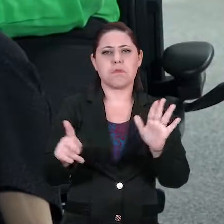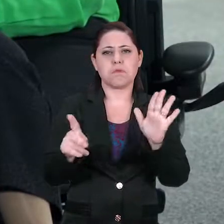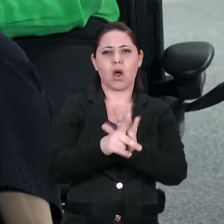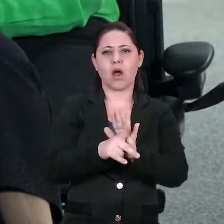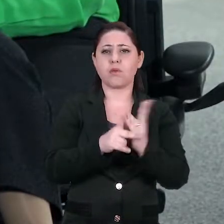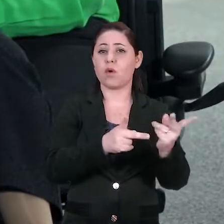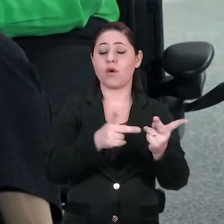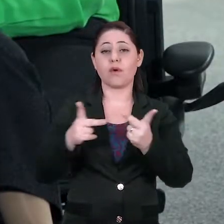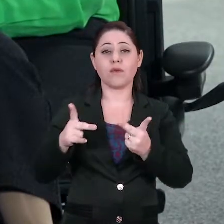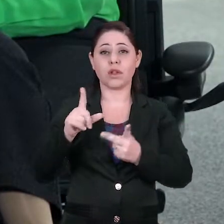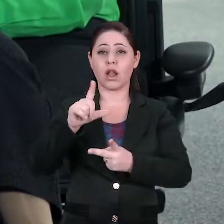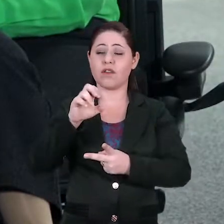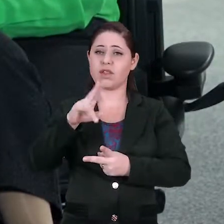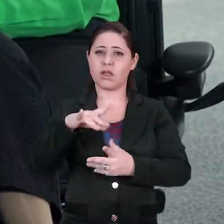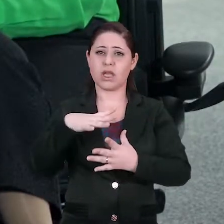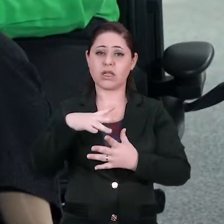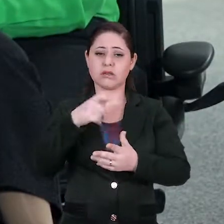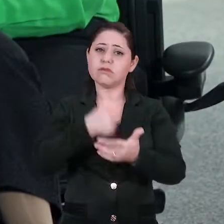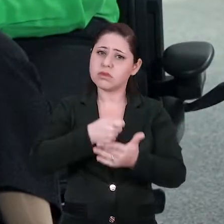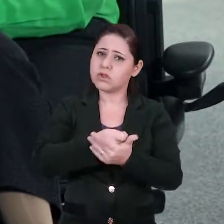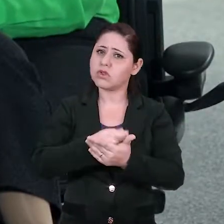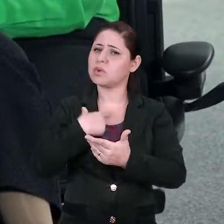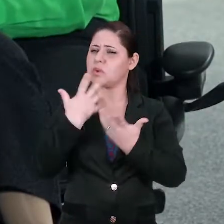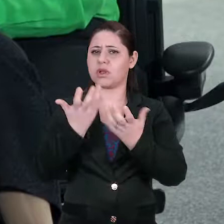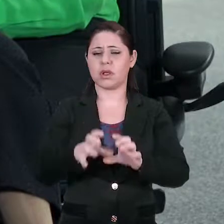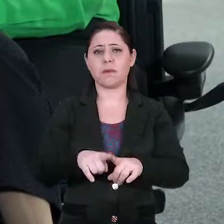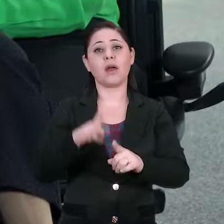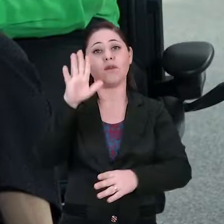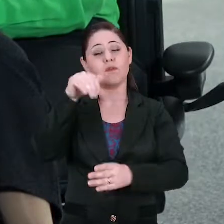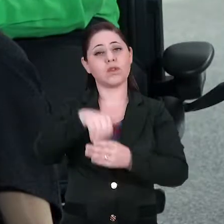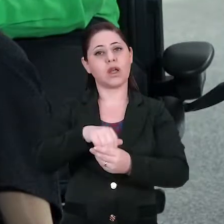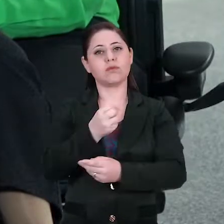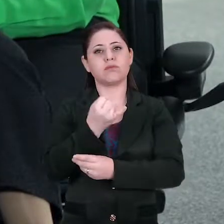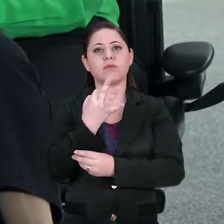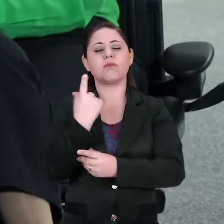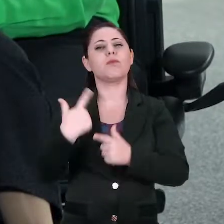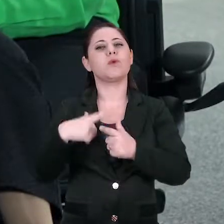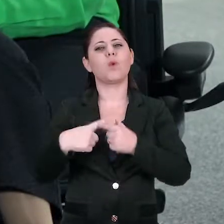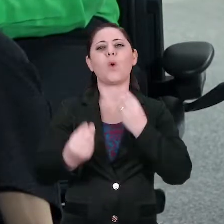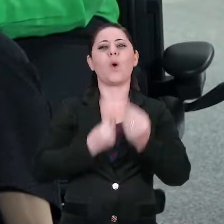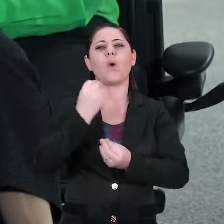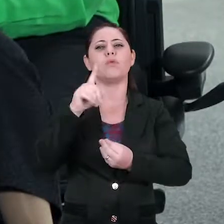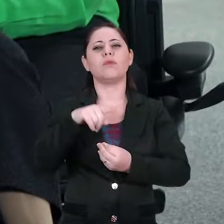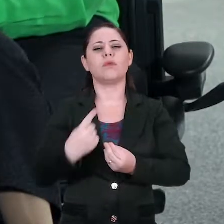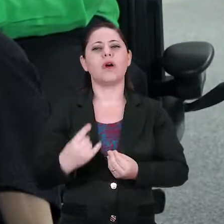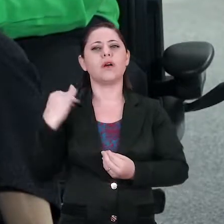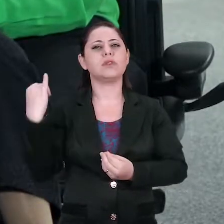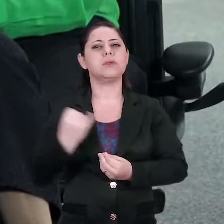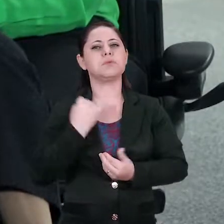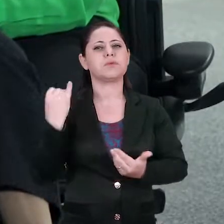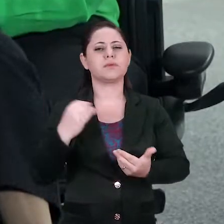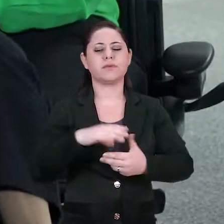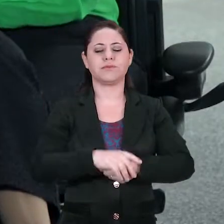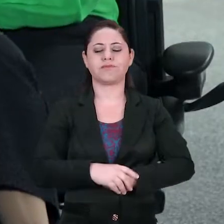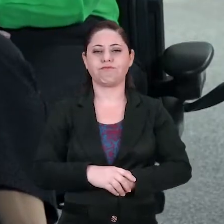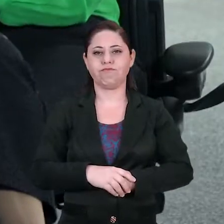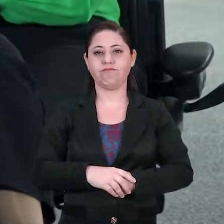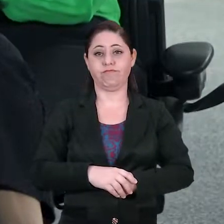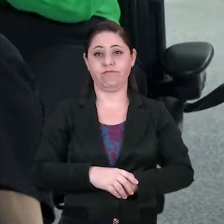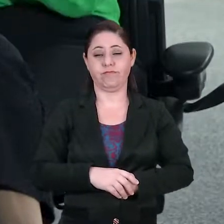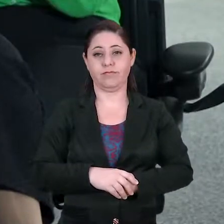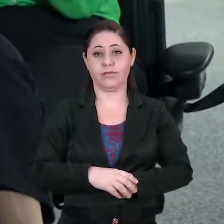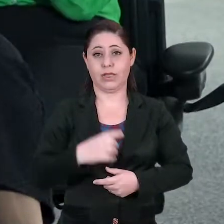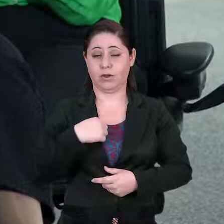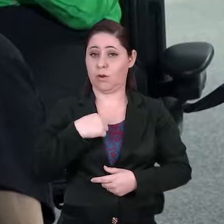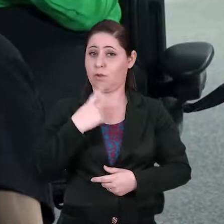convite do Levi, ele até insistiu que você não queria, e você acabou sendo a mais votada. Por quê? O que você atribui essa votação expressiva que você teve? Bom,